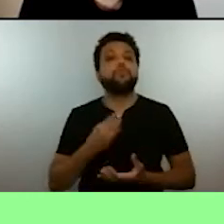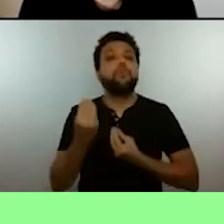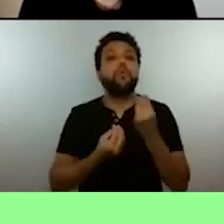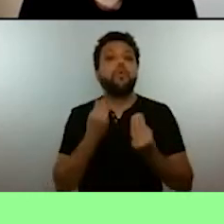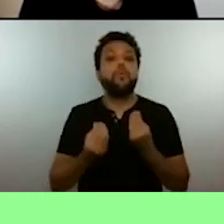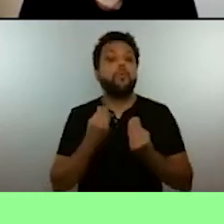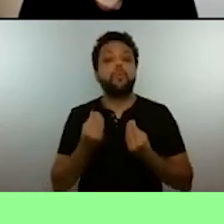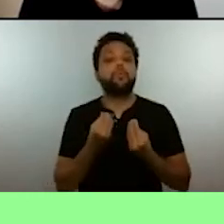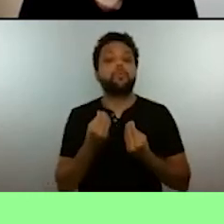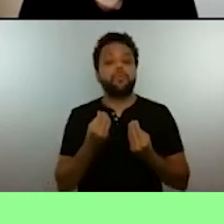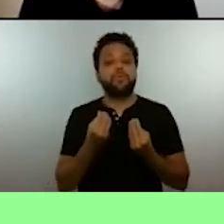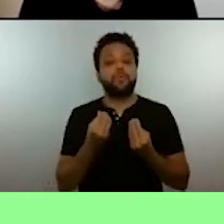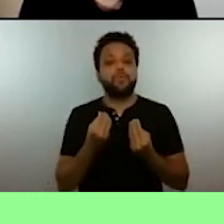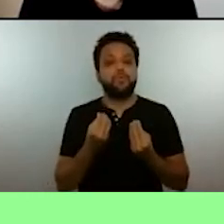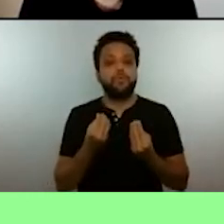quando você está